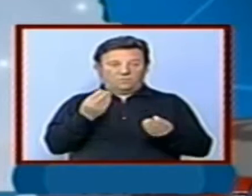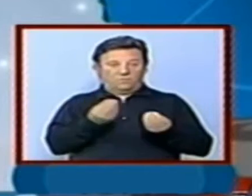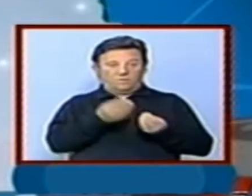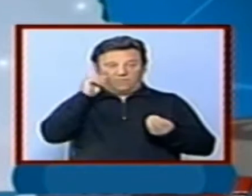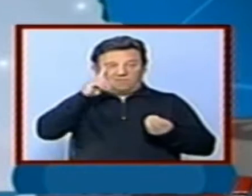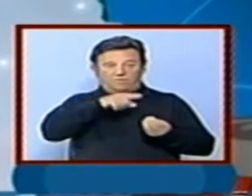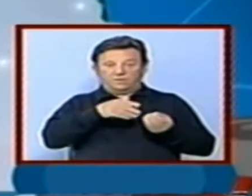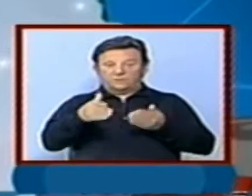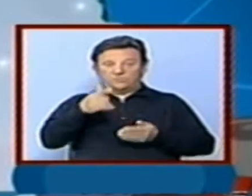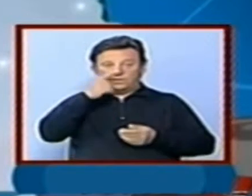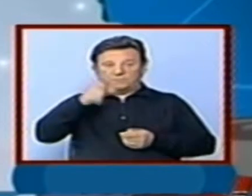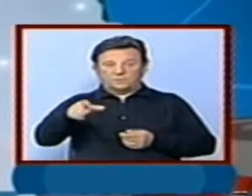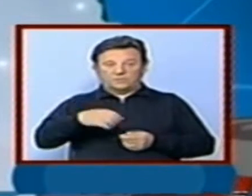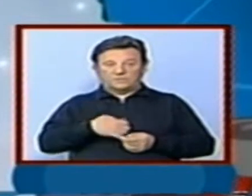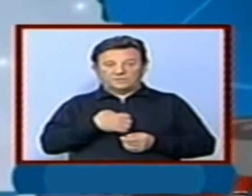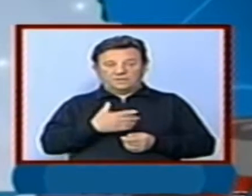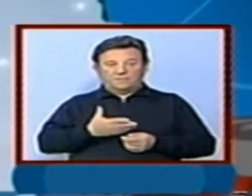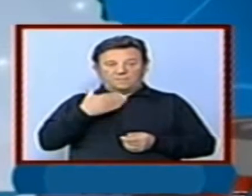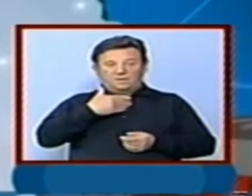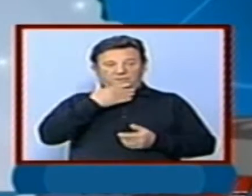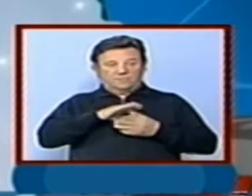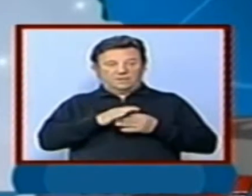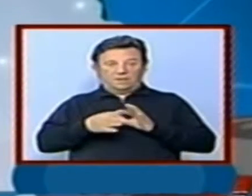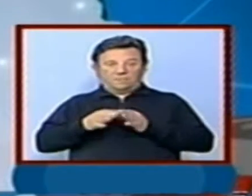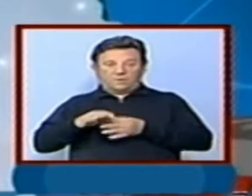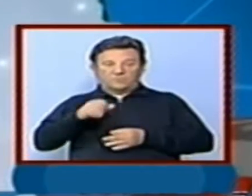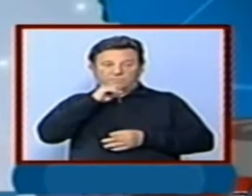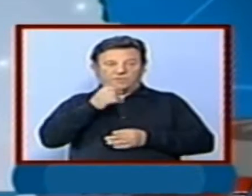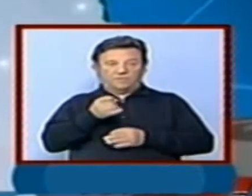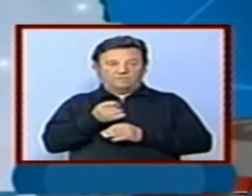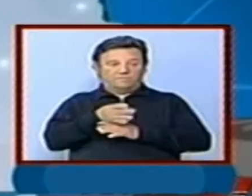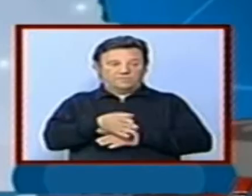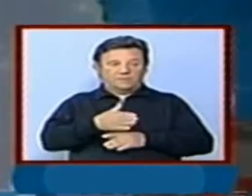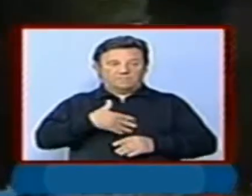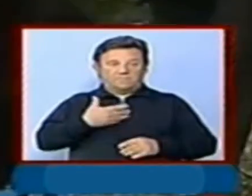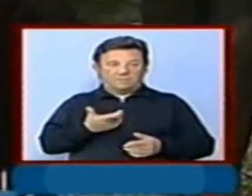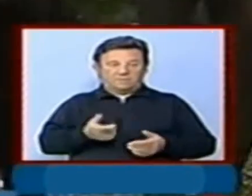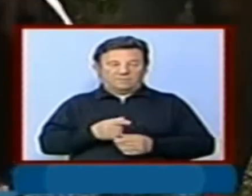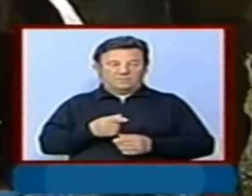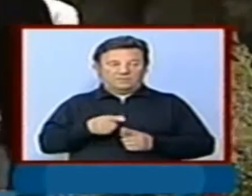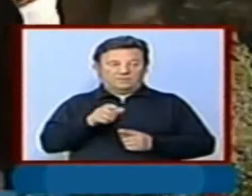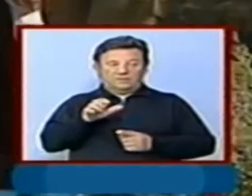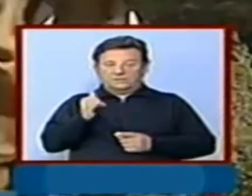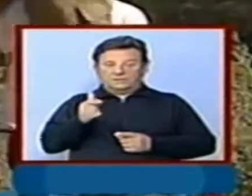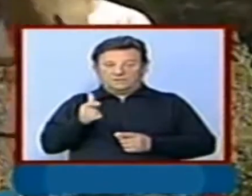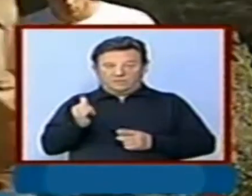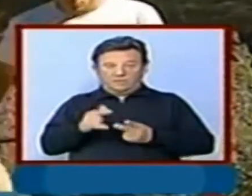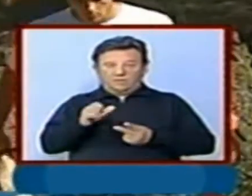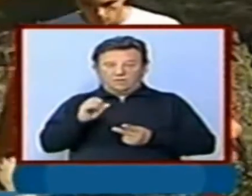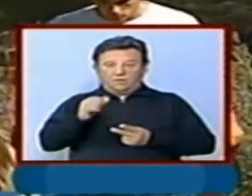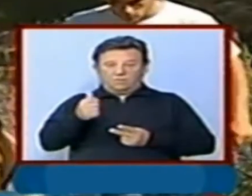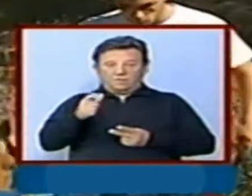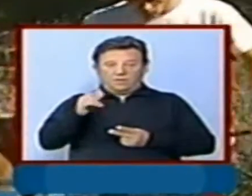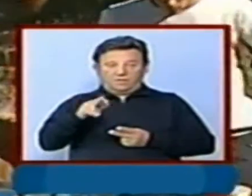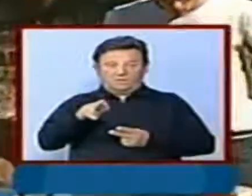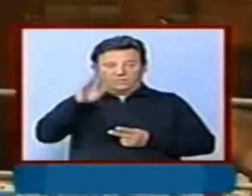para ajudar as pessoas a serem mais harmoniosas e a vencer os medos. A Cindy e o Obelix estão prontos para